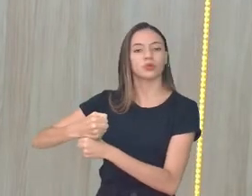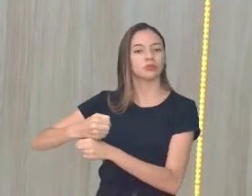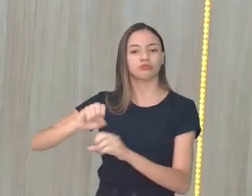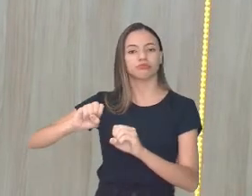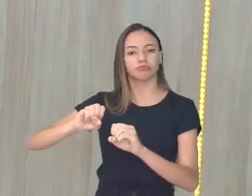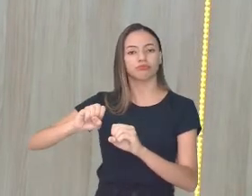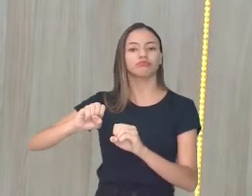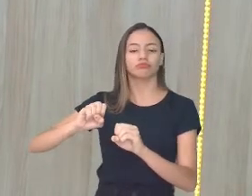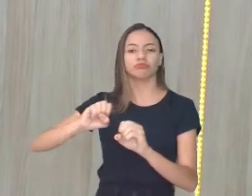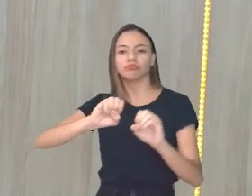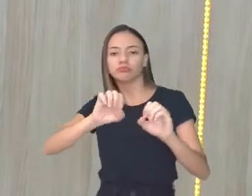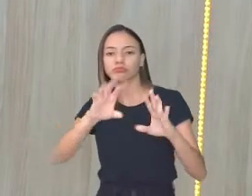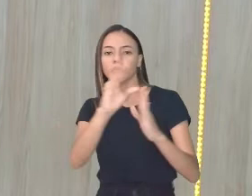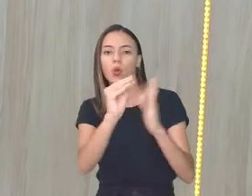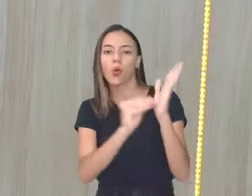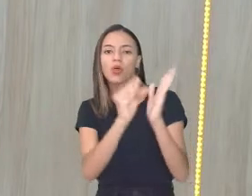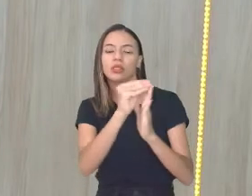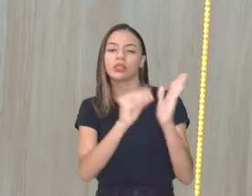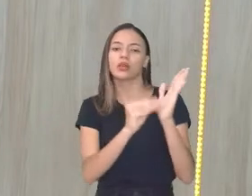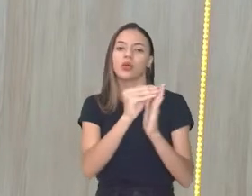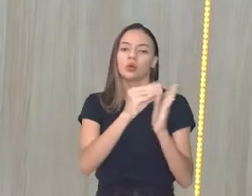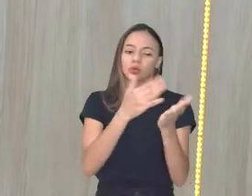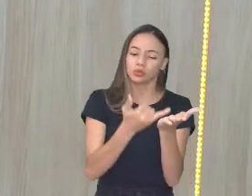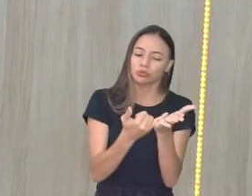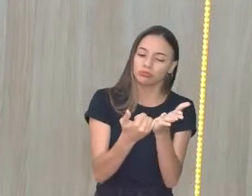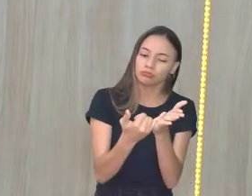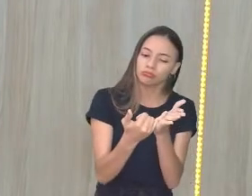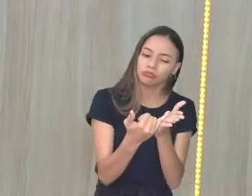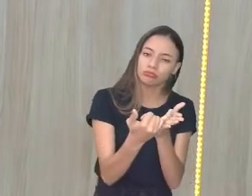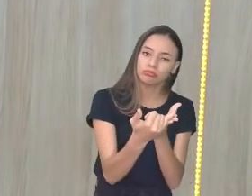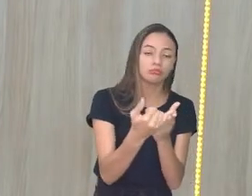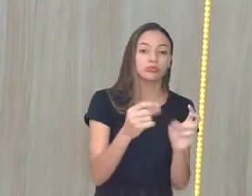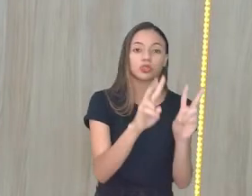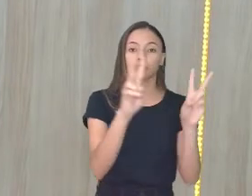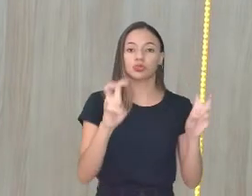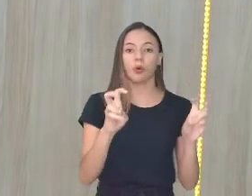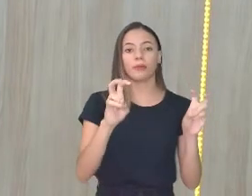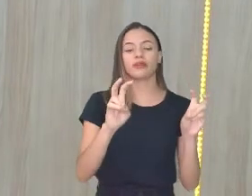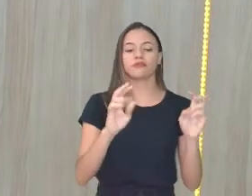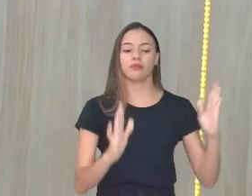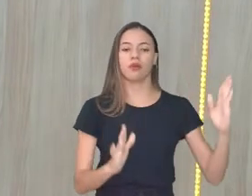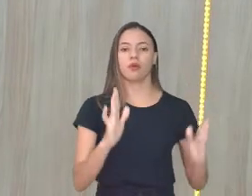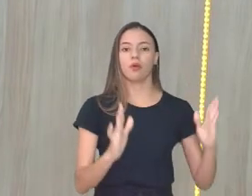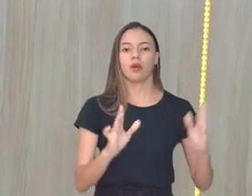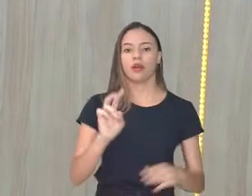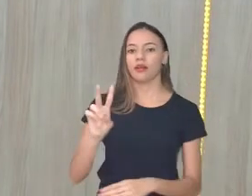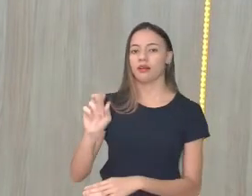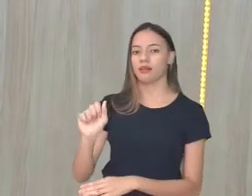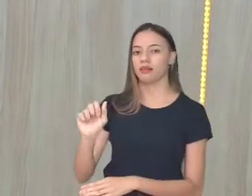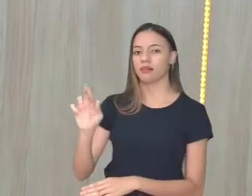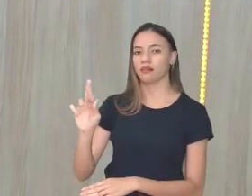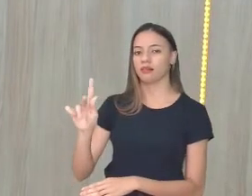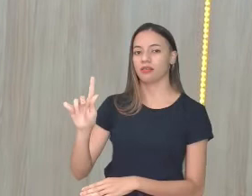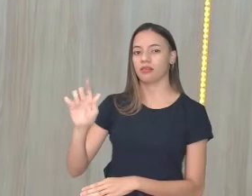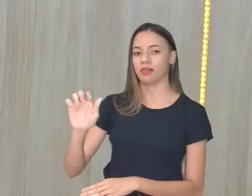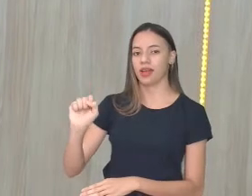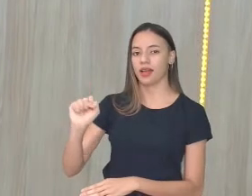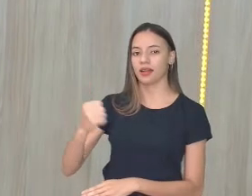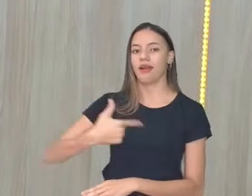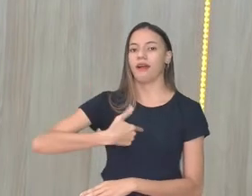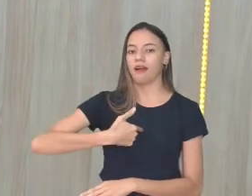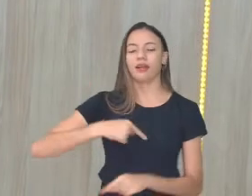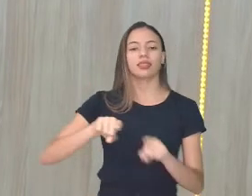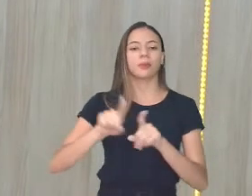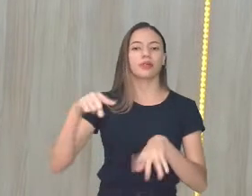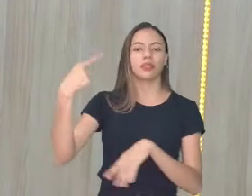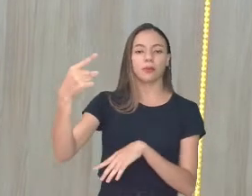com vocês, né? Essa parte que a gente está introduzindo hoje, referente à Era Vargas. Vamos trabalhar ainda os regimes